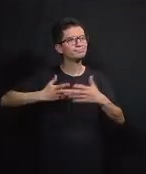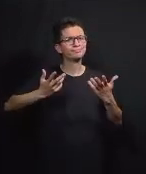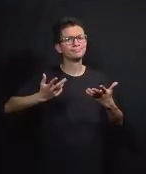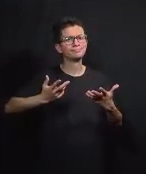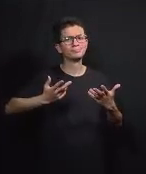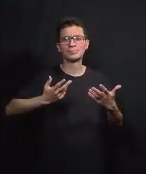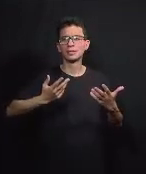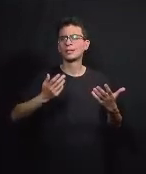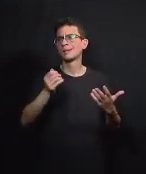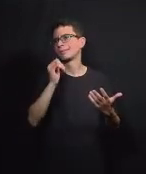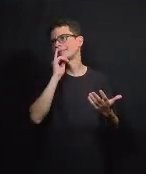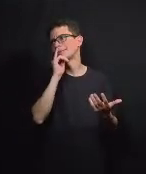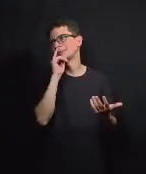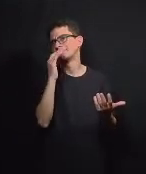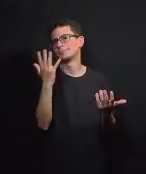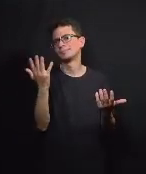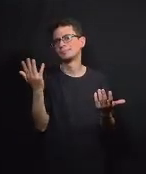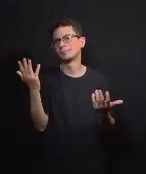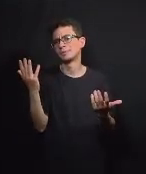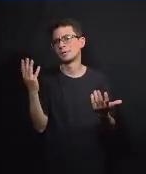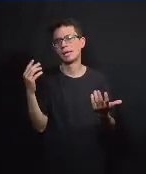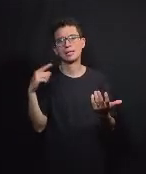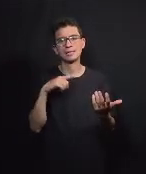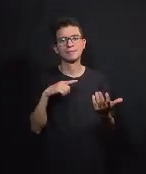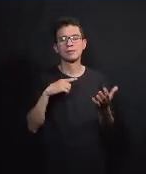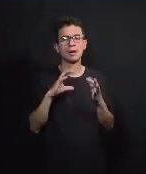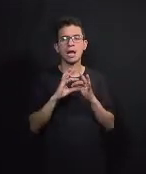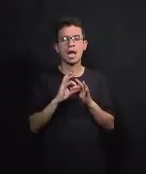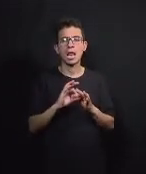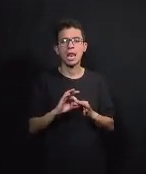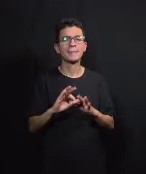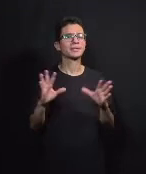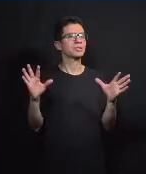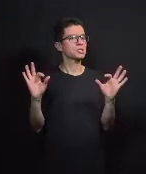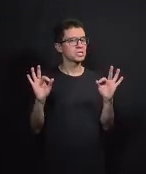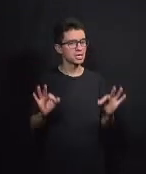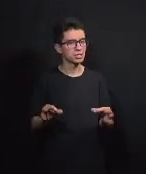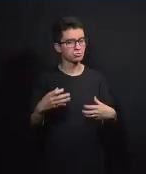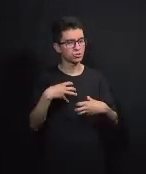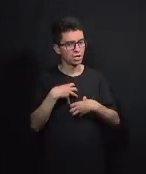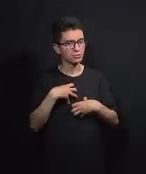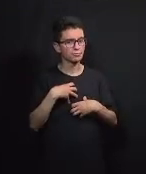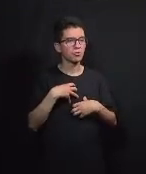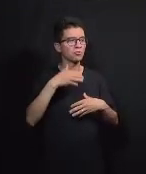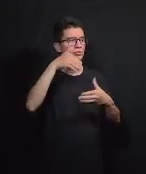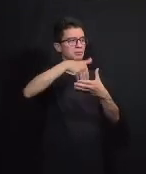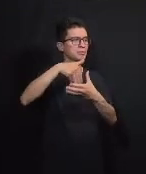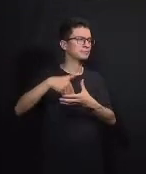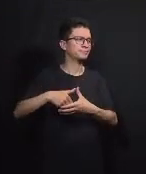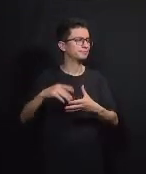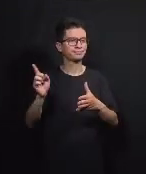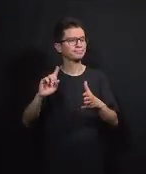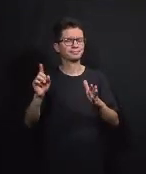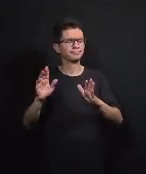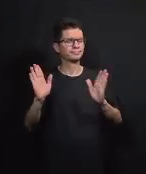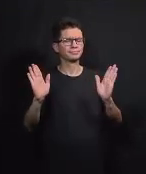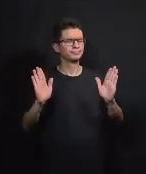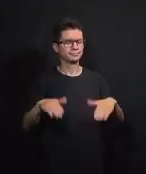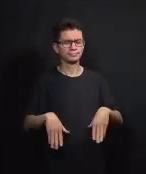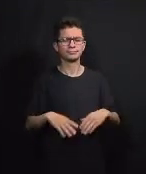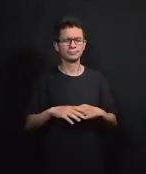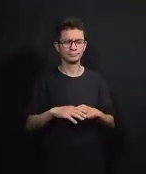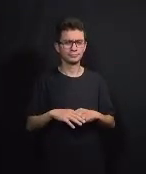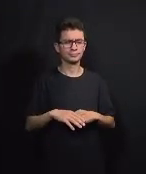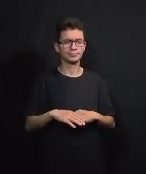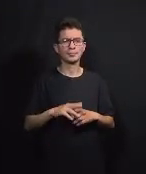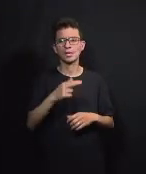no sentido de uma liberalização e uma democratização. Por vários atalhos e caminhos, a